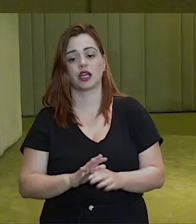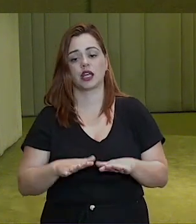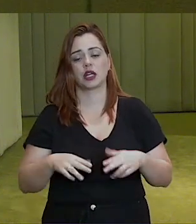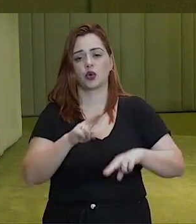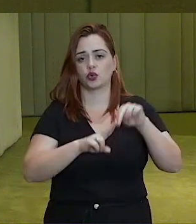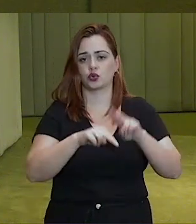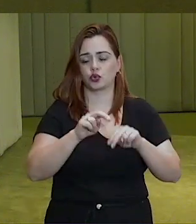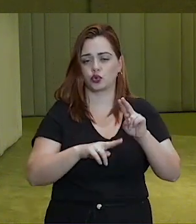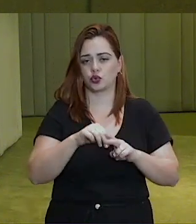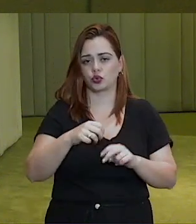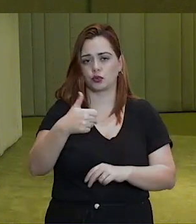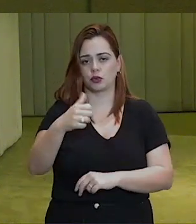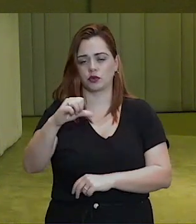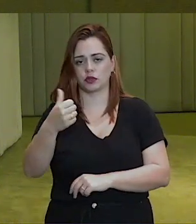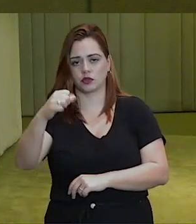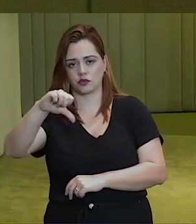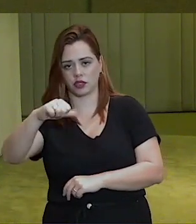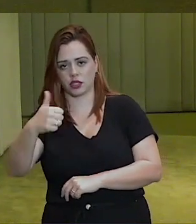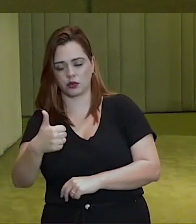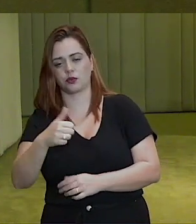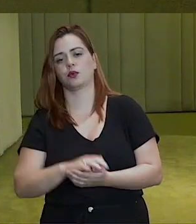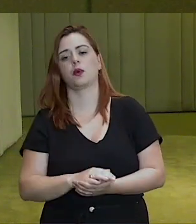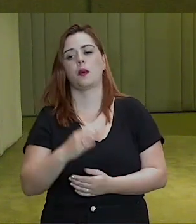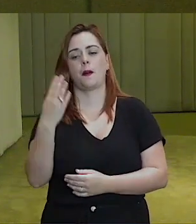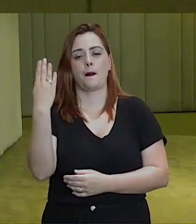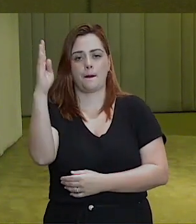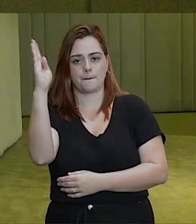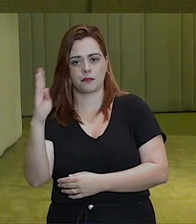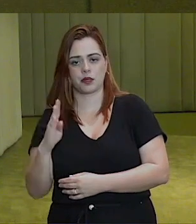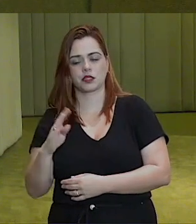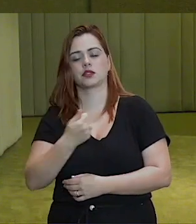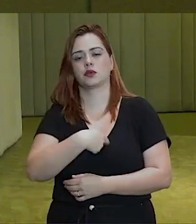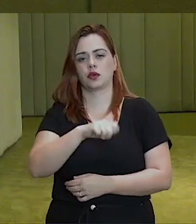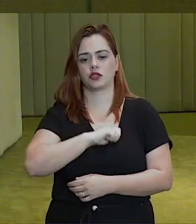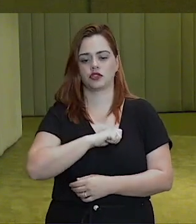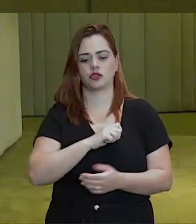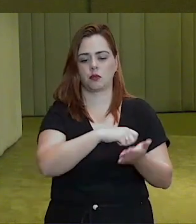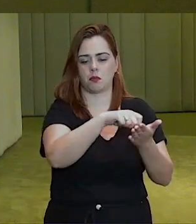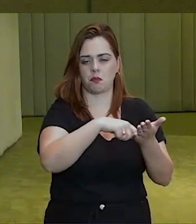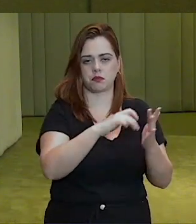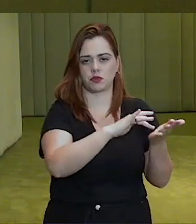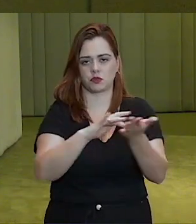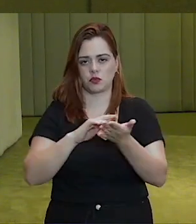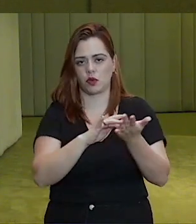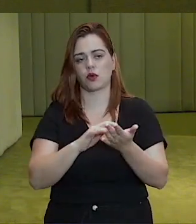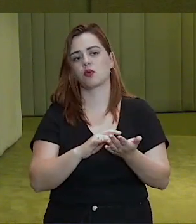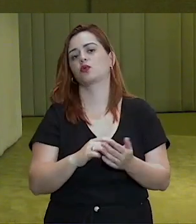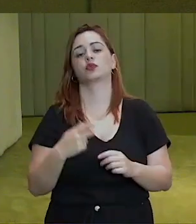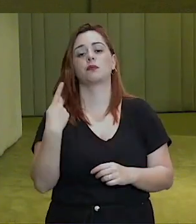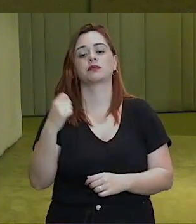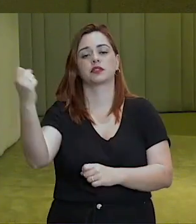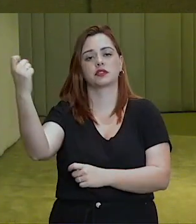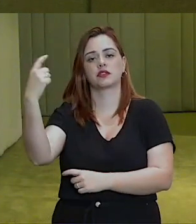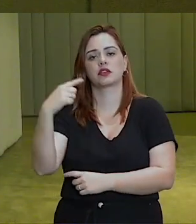julho de 1991, Brasil e Argentina assinaram o acordo para o uso exclusivamente pacífico da energia